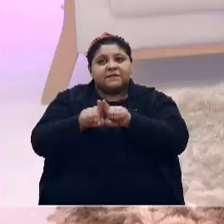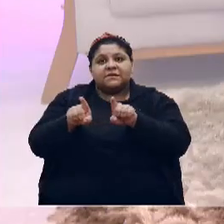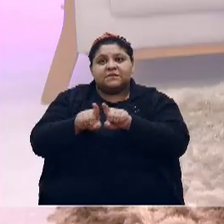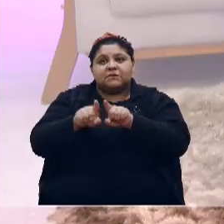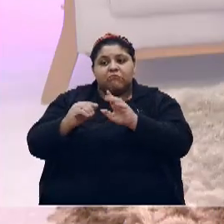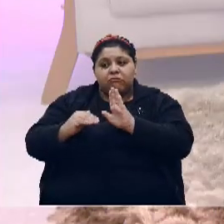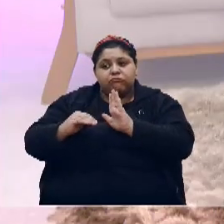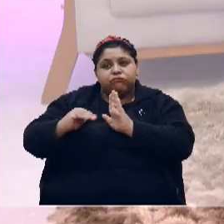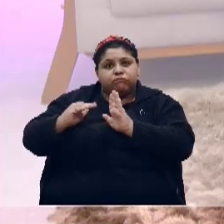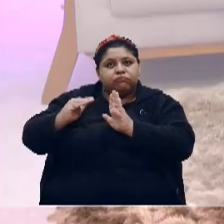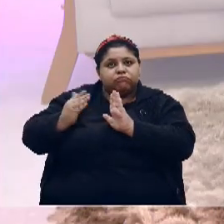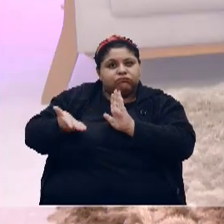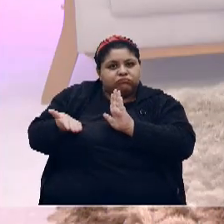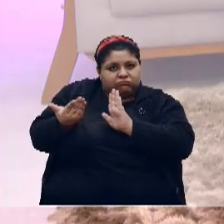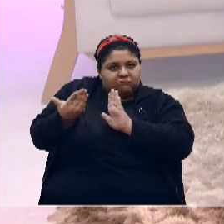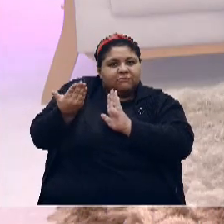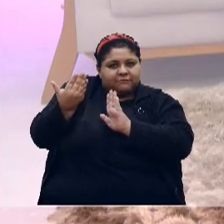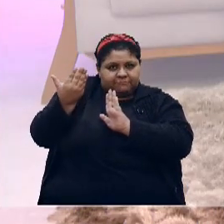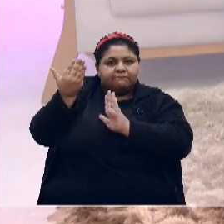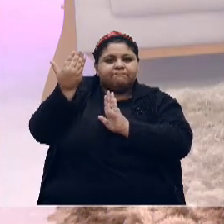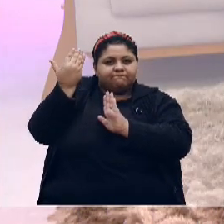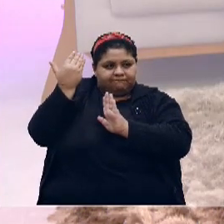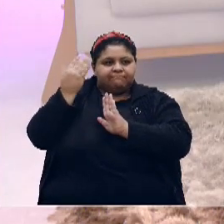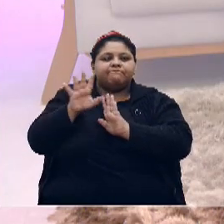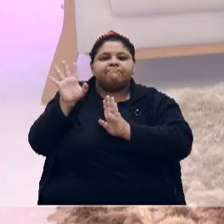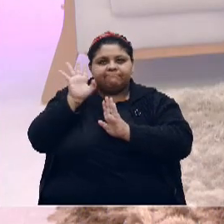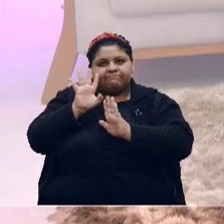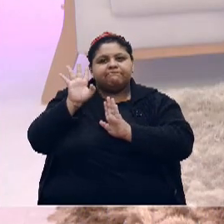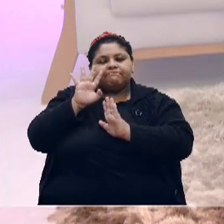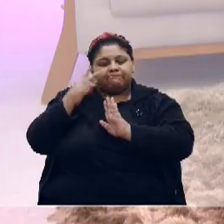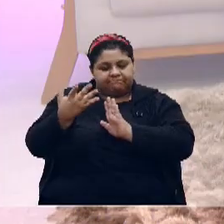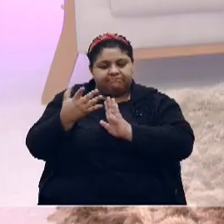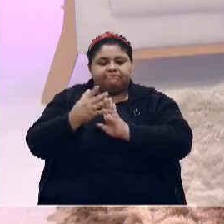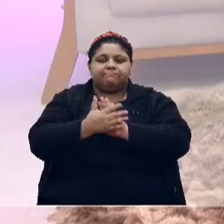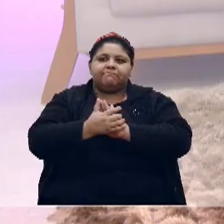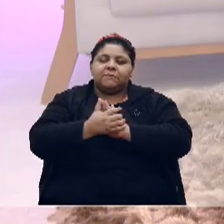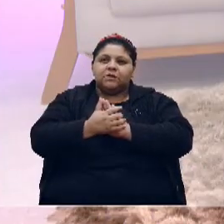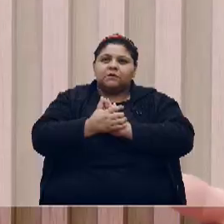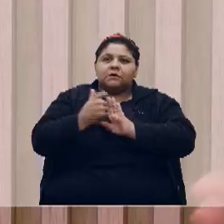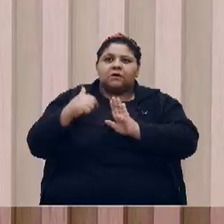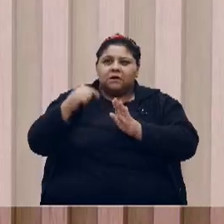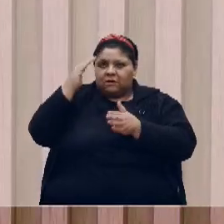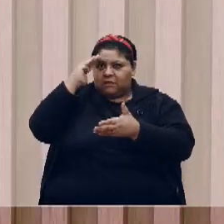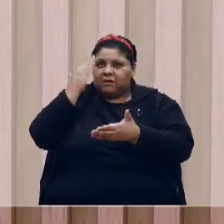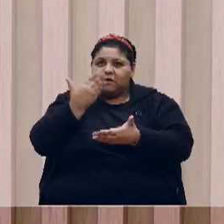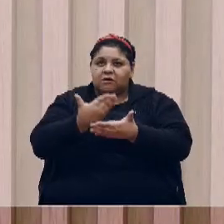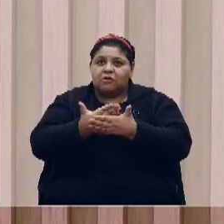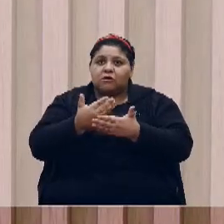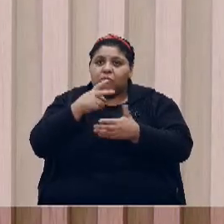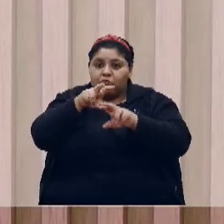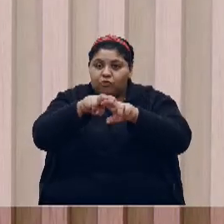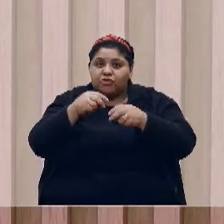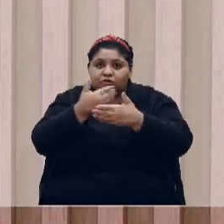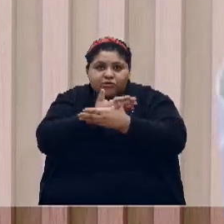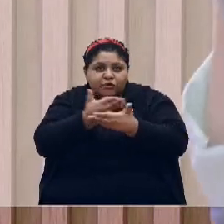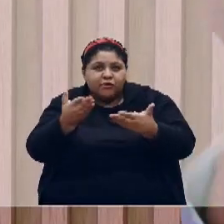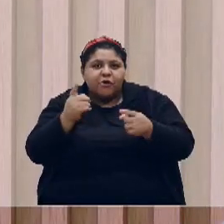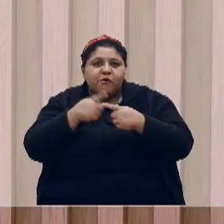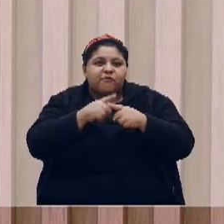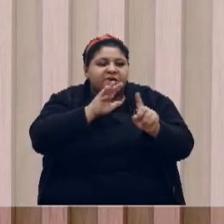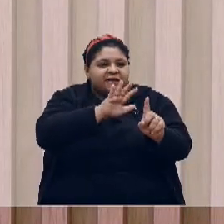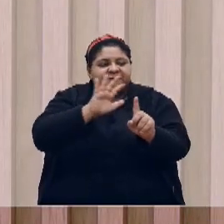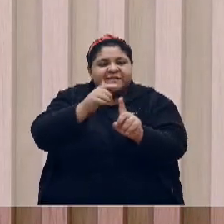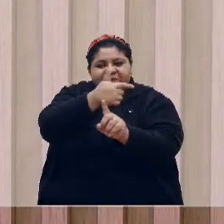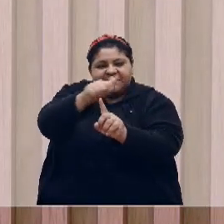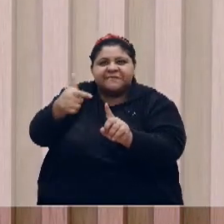aumentar. Isso que é bom, vem numa decrescente bem legal, assim, sabe? E claro que eu acredito que por isso que vocês estão aqui, porque são inspiração para outras